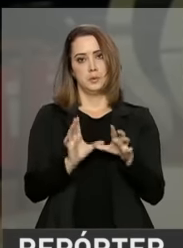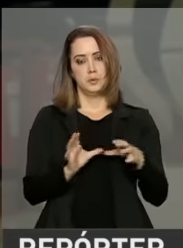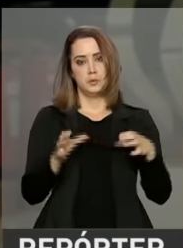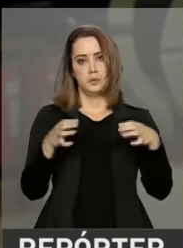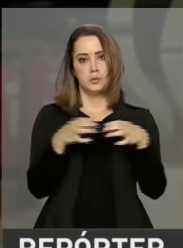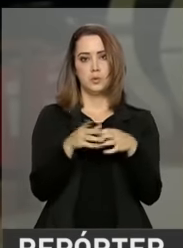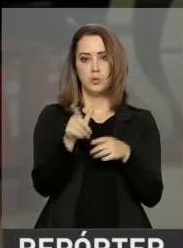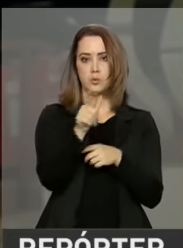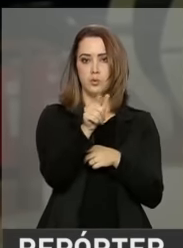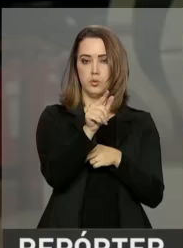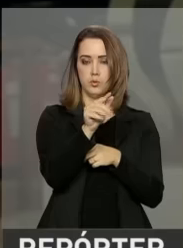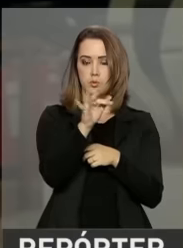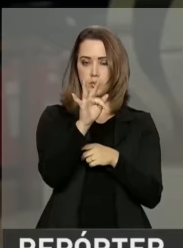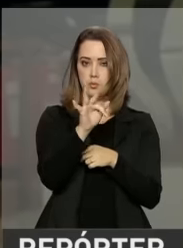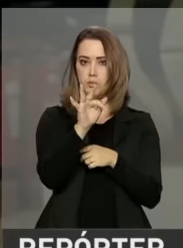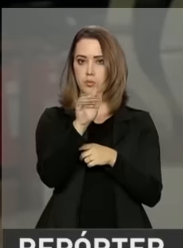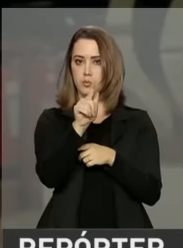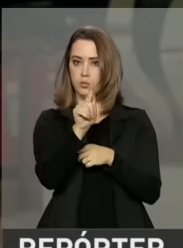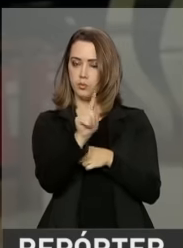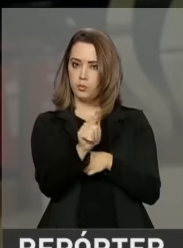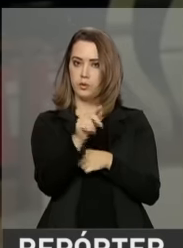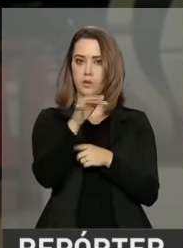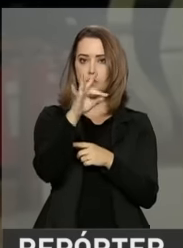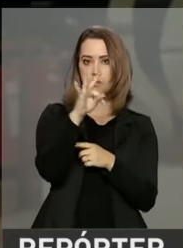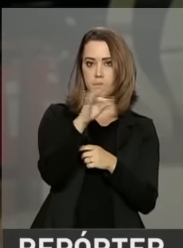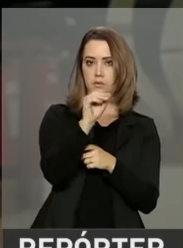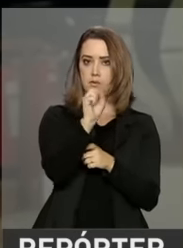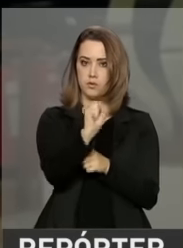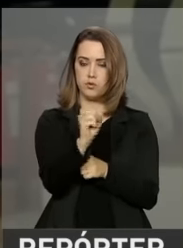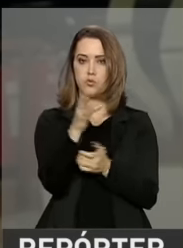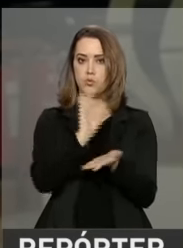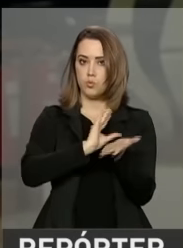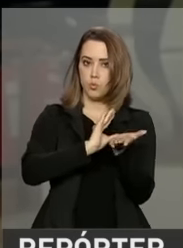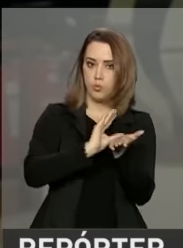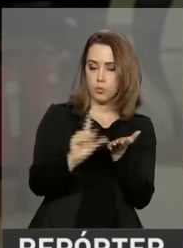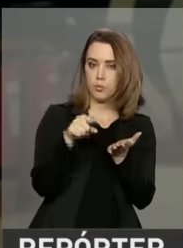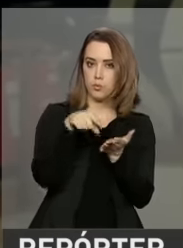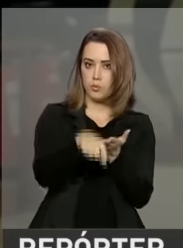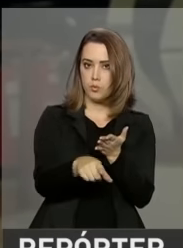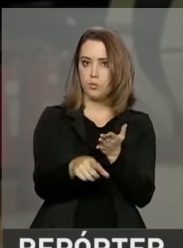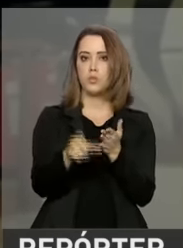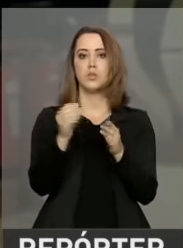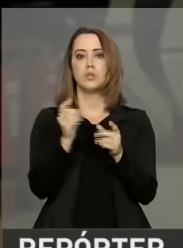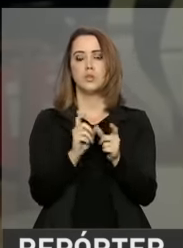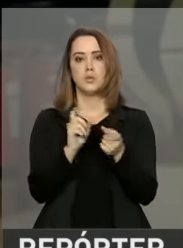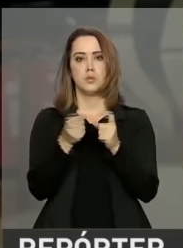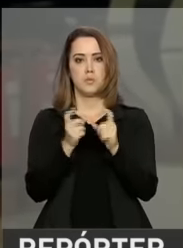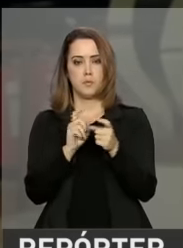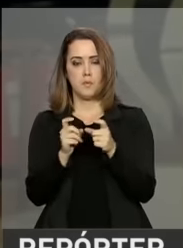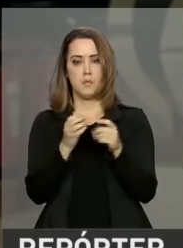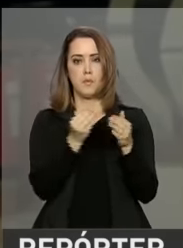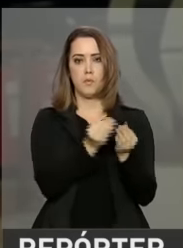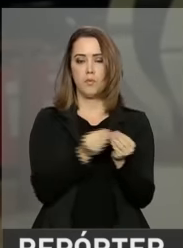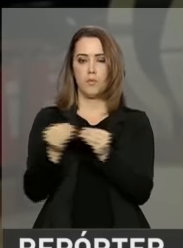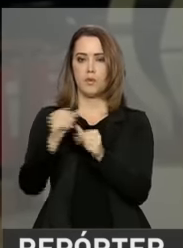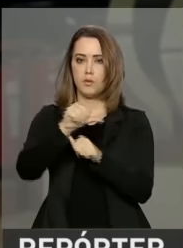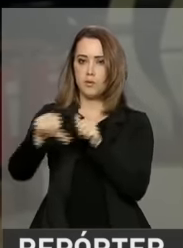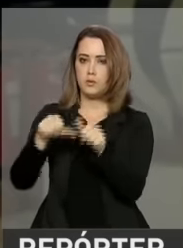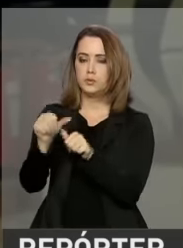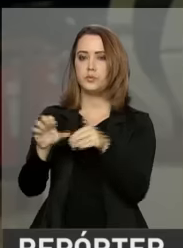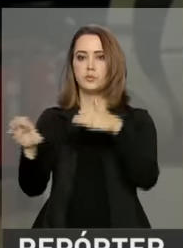FGTS utilizar o cerca de R 20 bilhões deais que tem em caixa para financiar concessões e parcerias